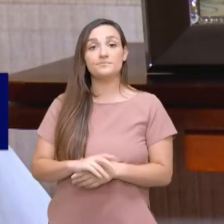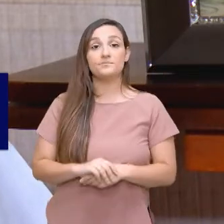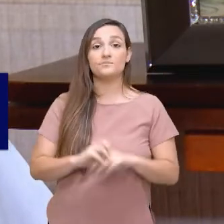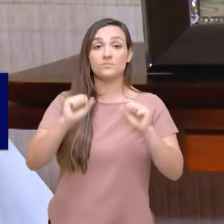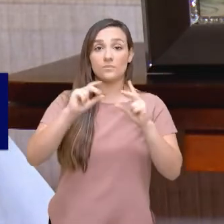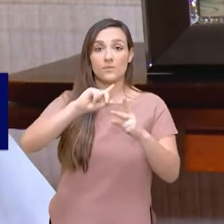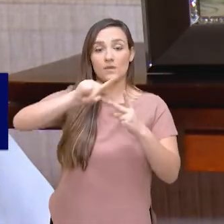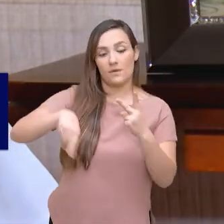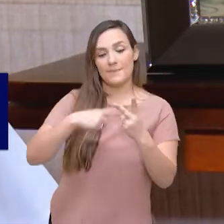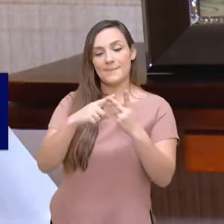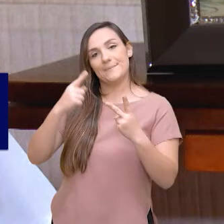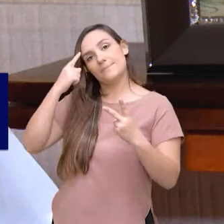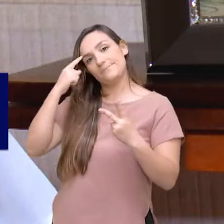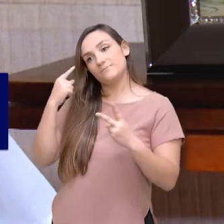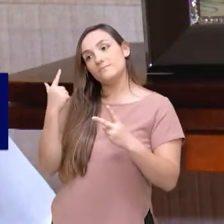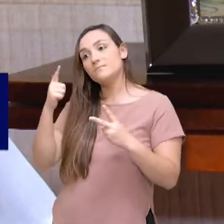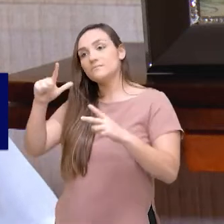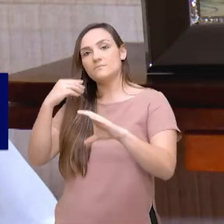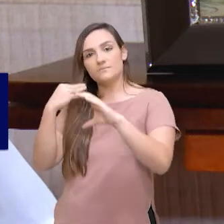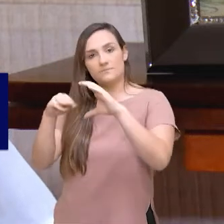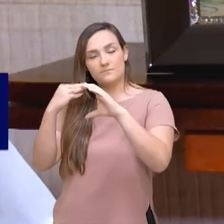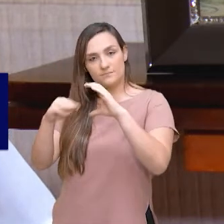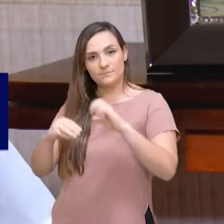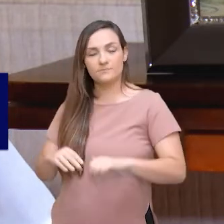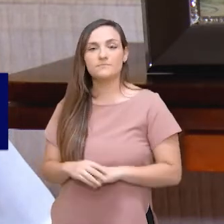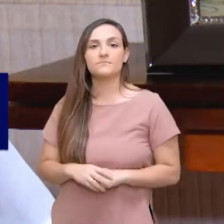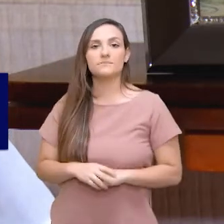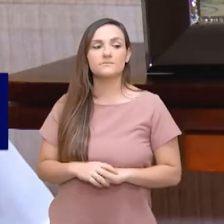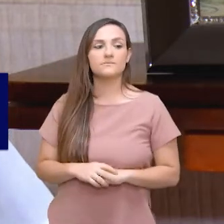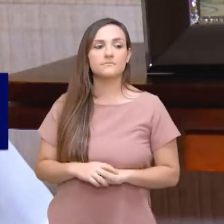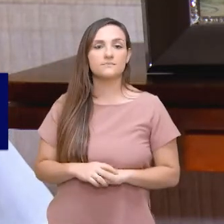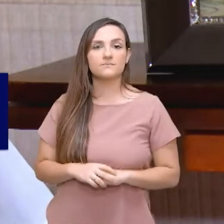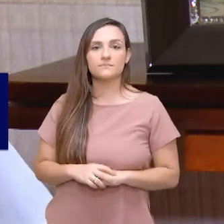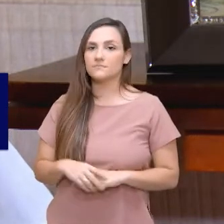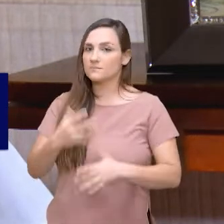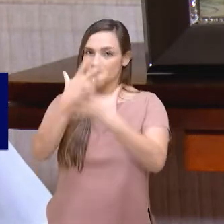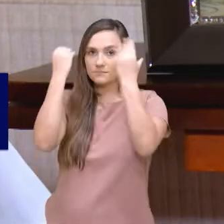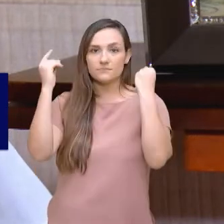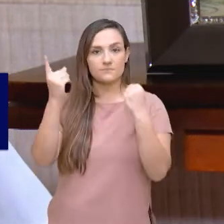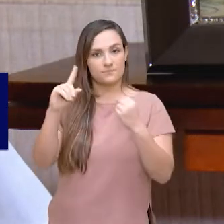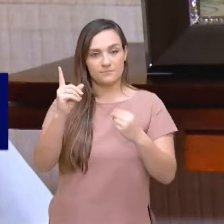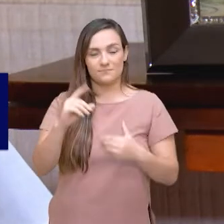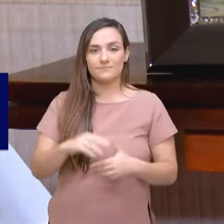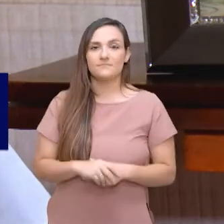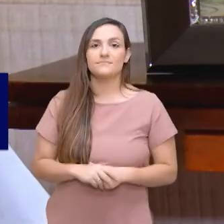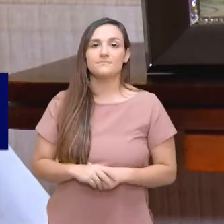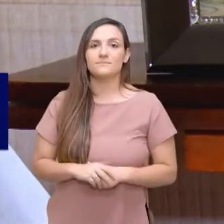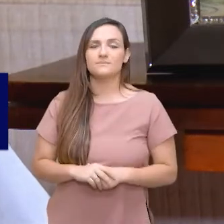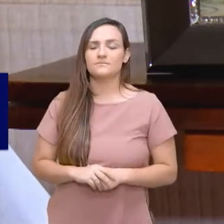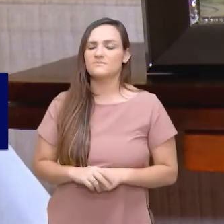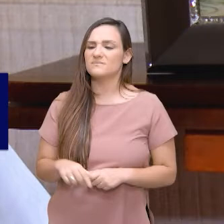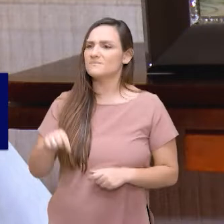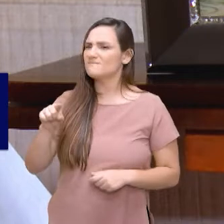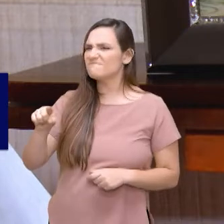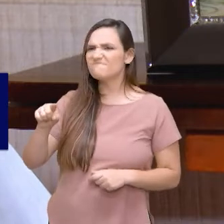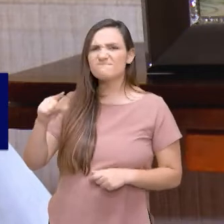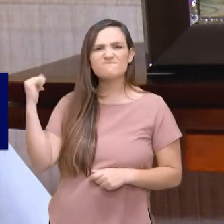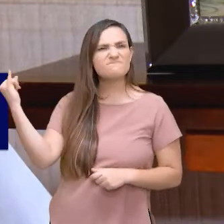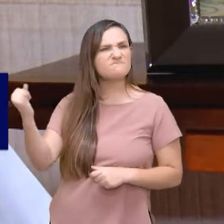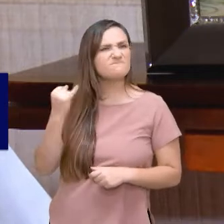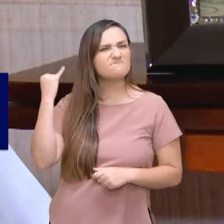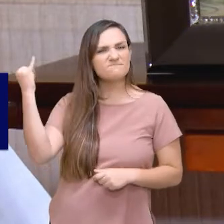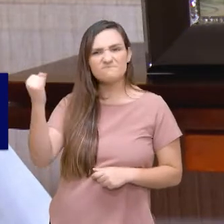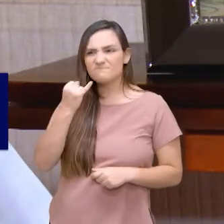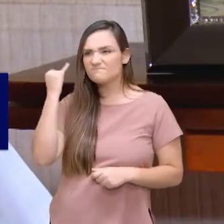E com uma outra mensagem que eu não me esqueço, de um grande líder